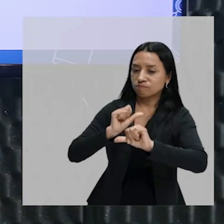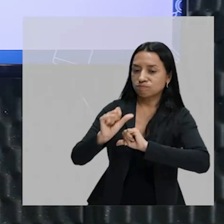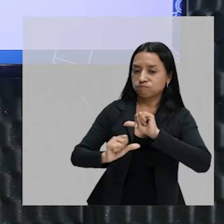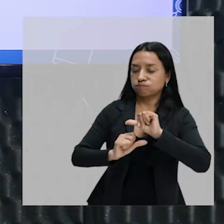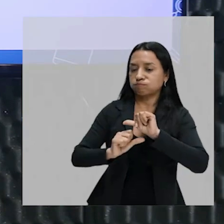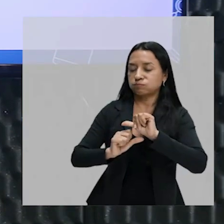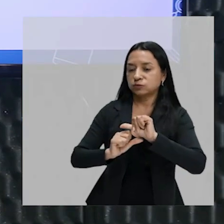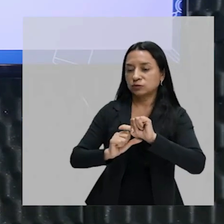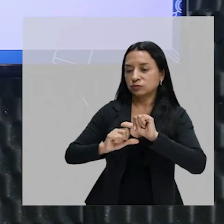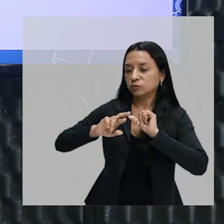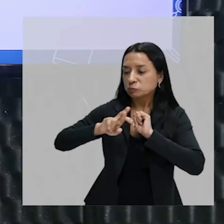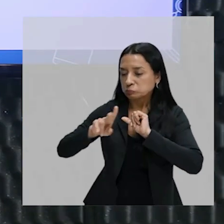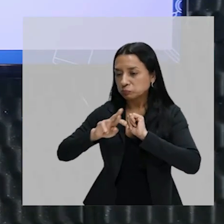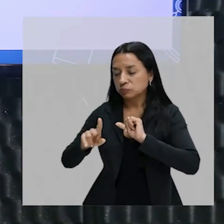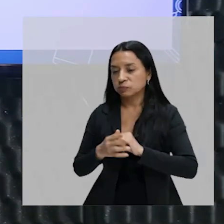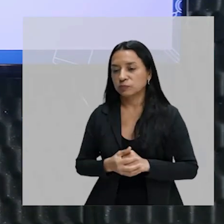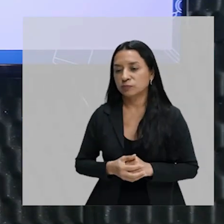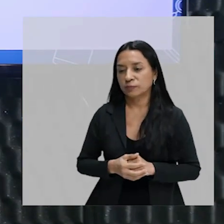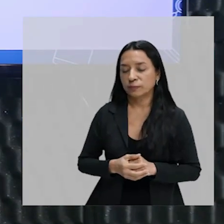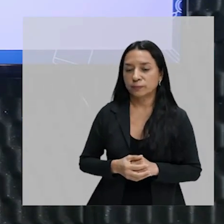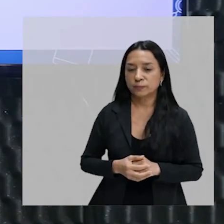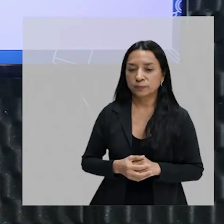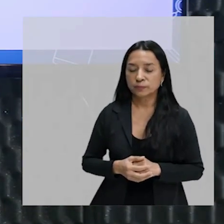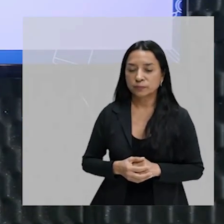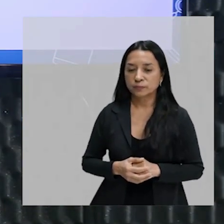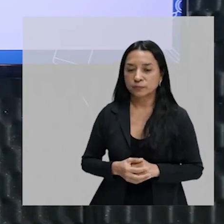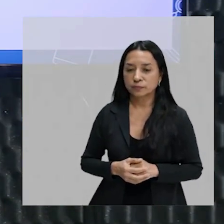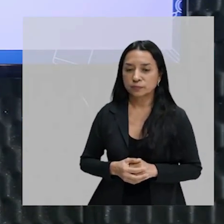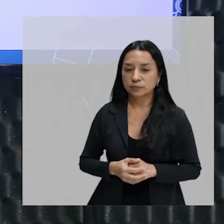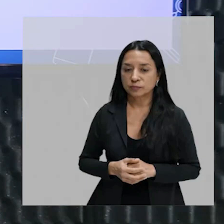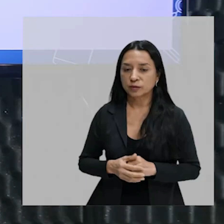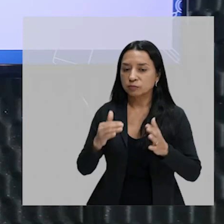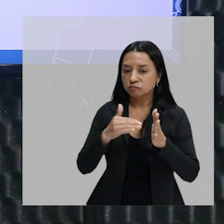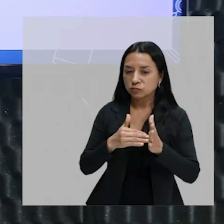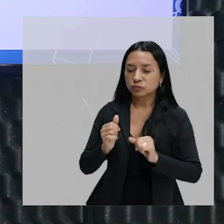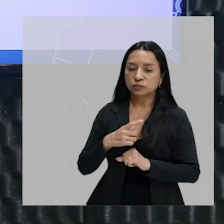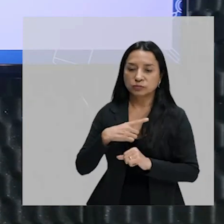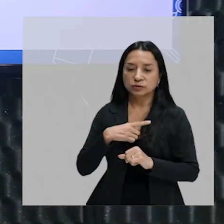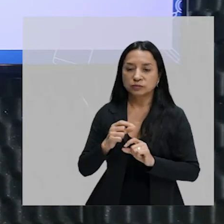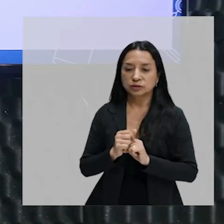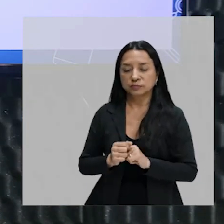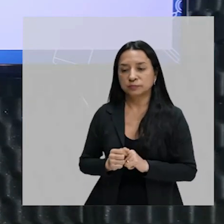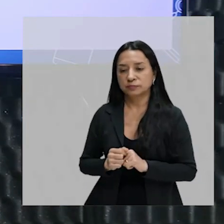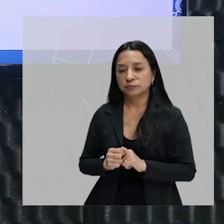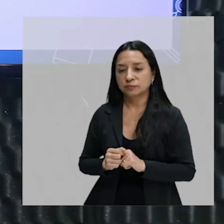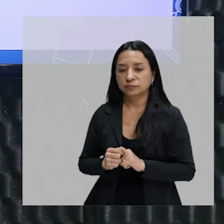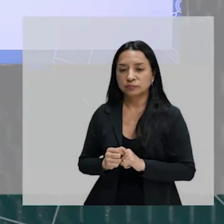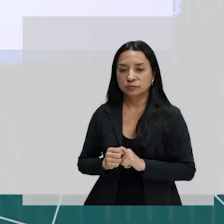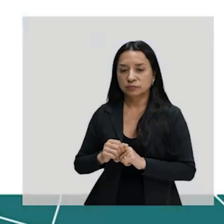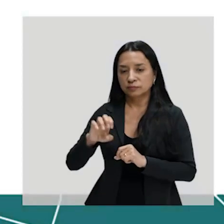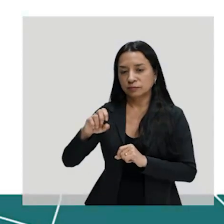se transforma mesmo no espermatozoide propriamente dito e por último tem as células chamadas de